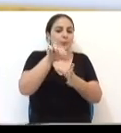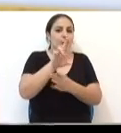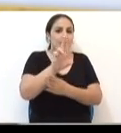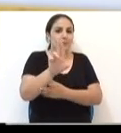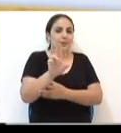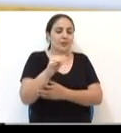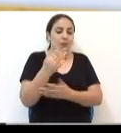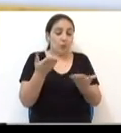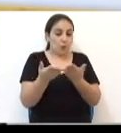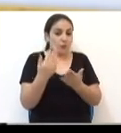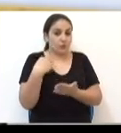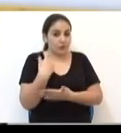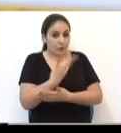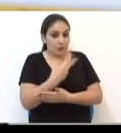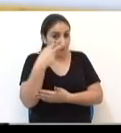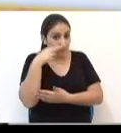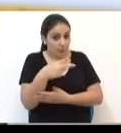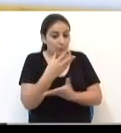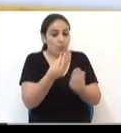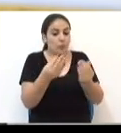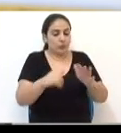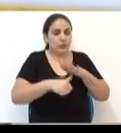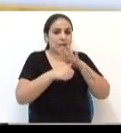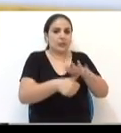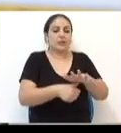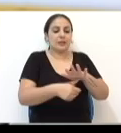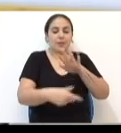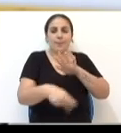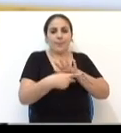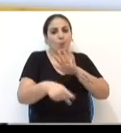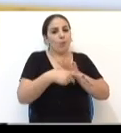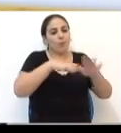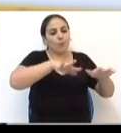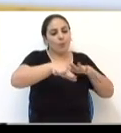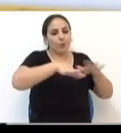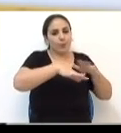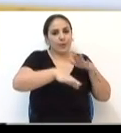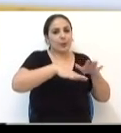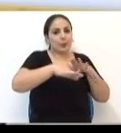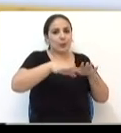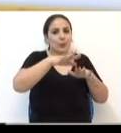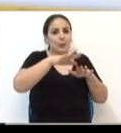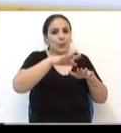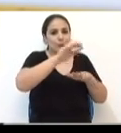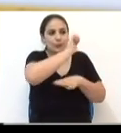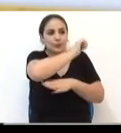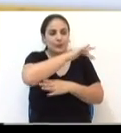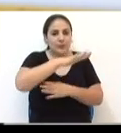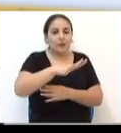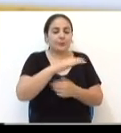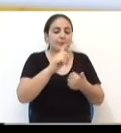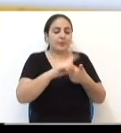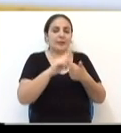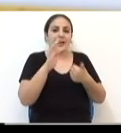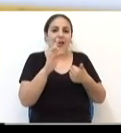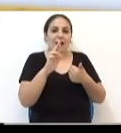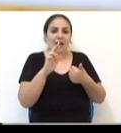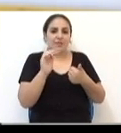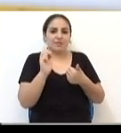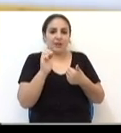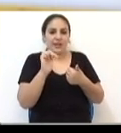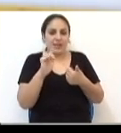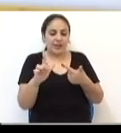demais colegas. Hoje a gente vê aqui muitas lideranças que saíram do movimento estudantil, no caso do Rafael